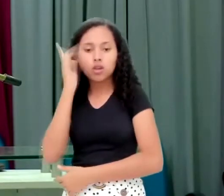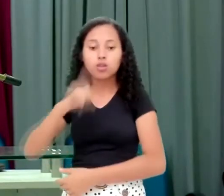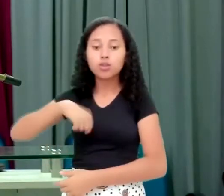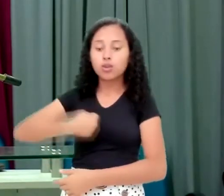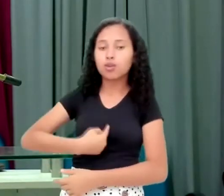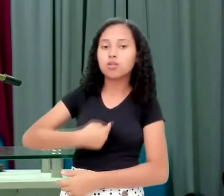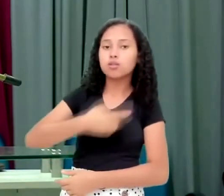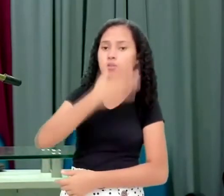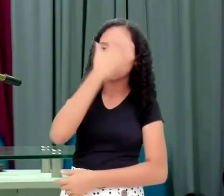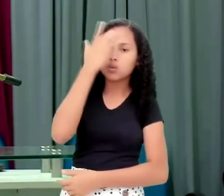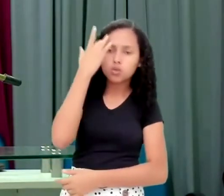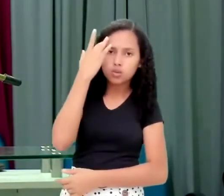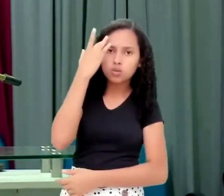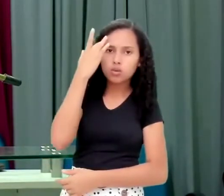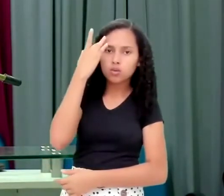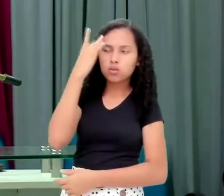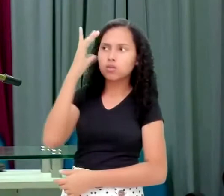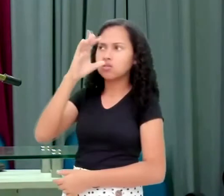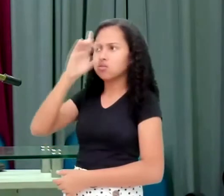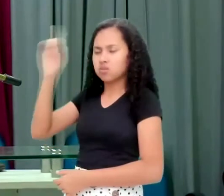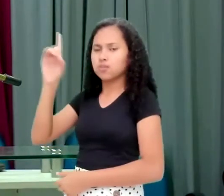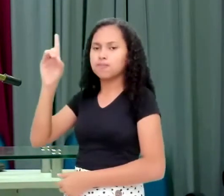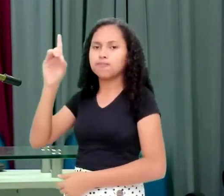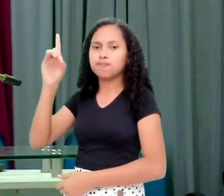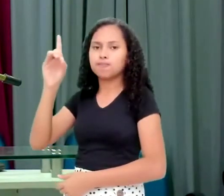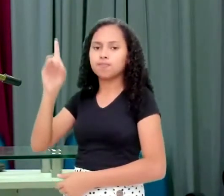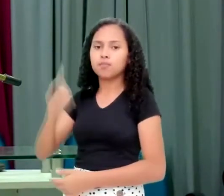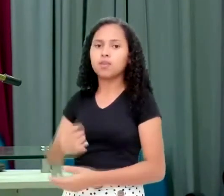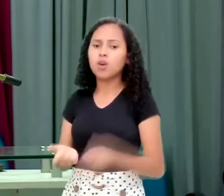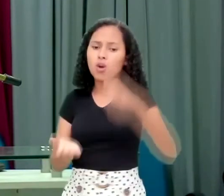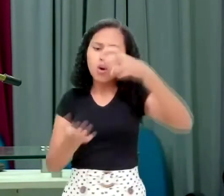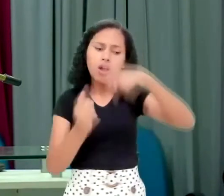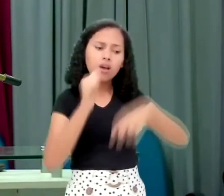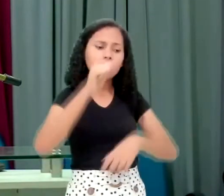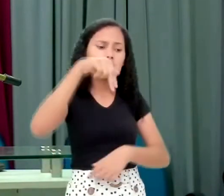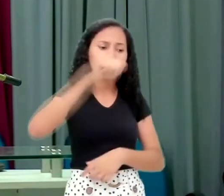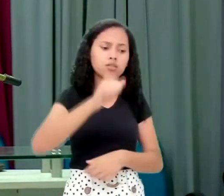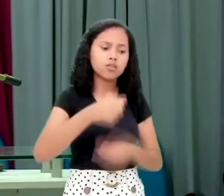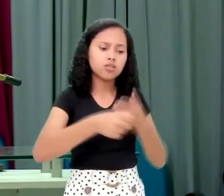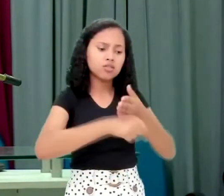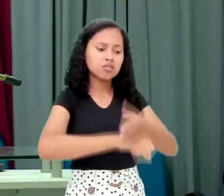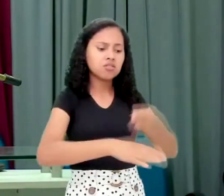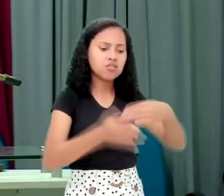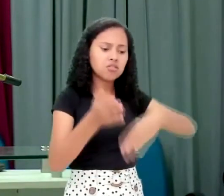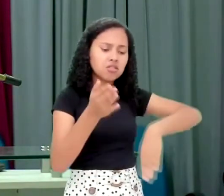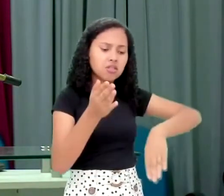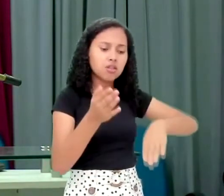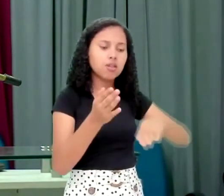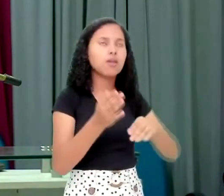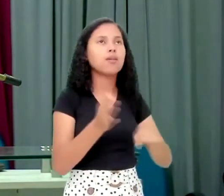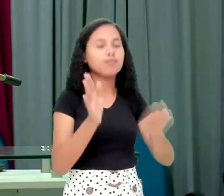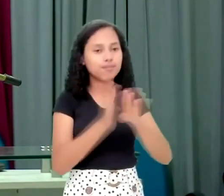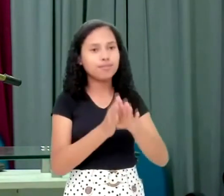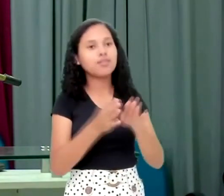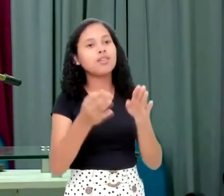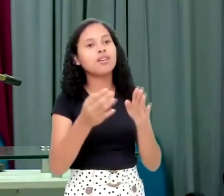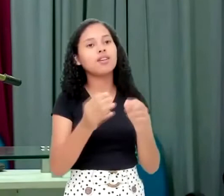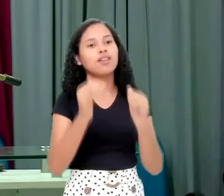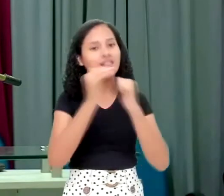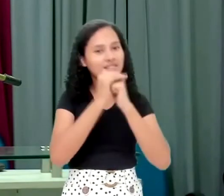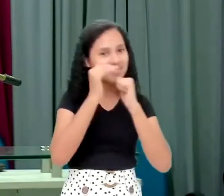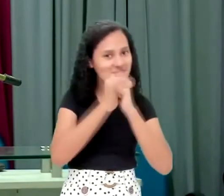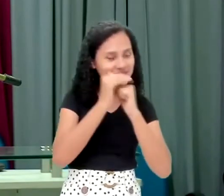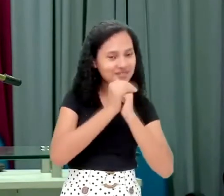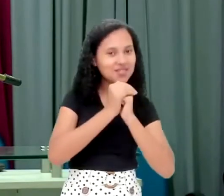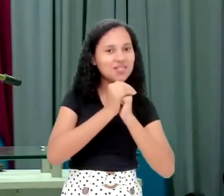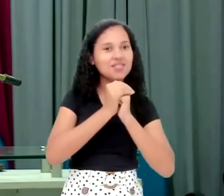dele. Ela chega ali, ajoelha-se e ora. A Bíblia diz que ela orava com uma amargura de espírito tão